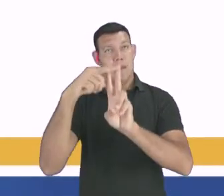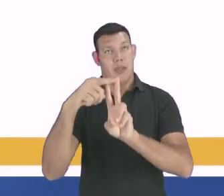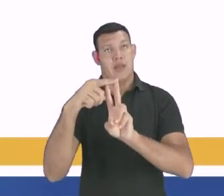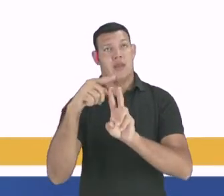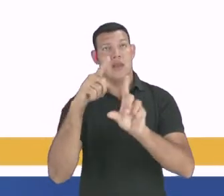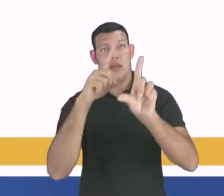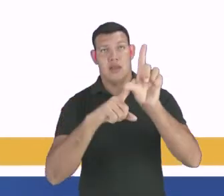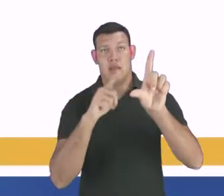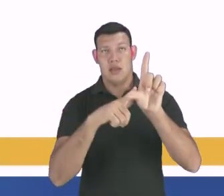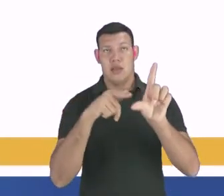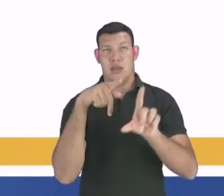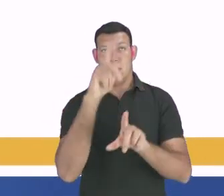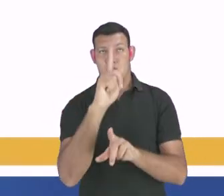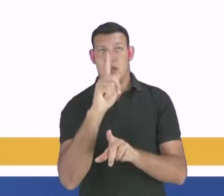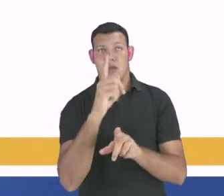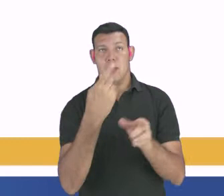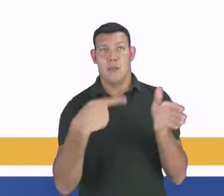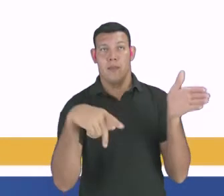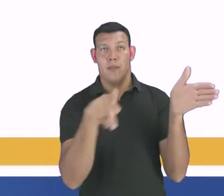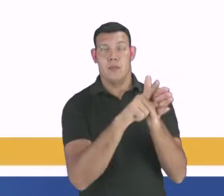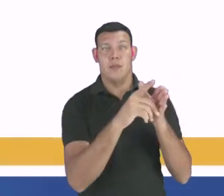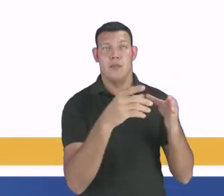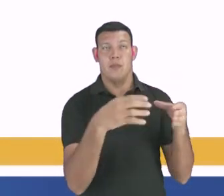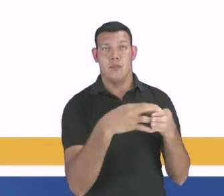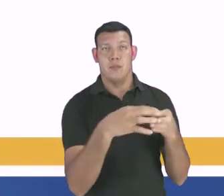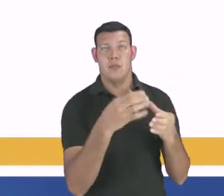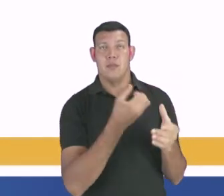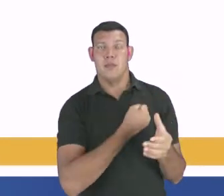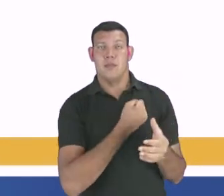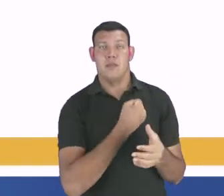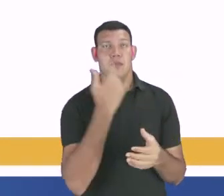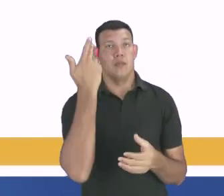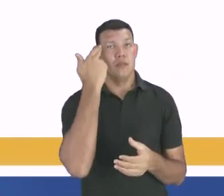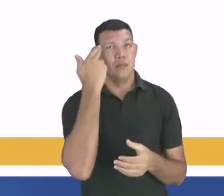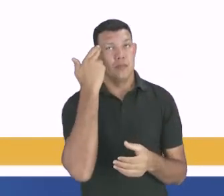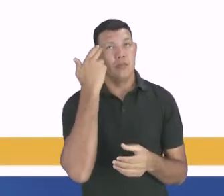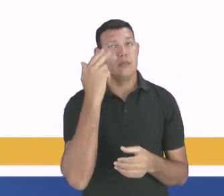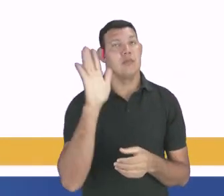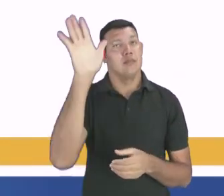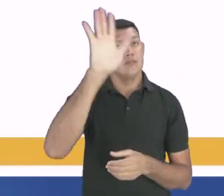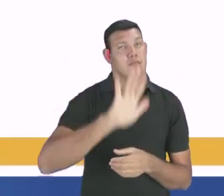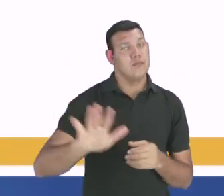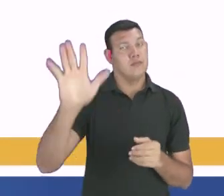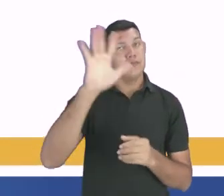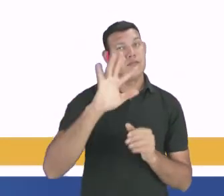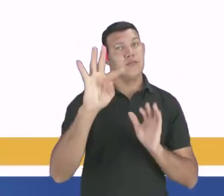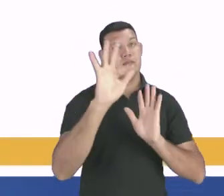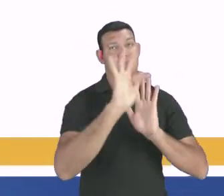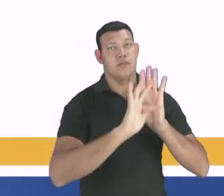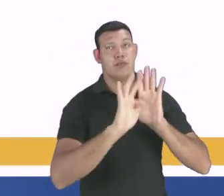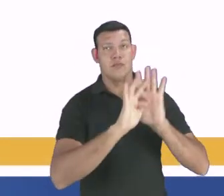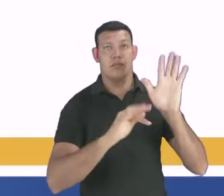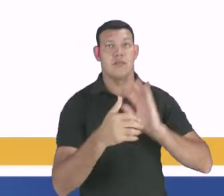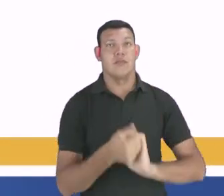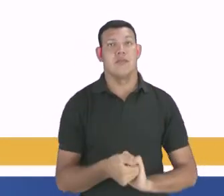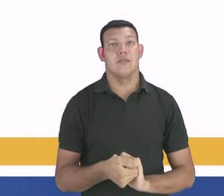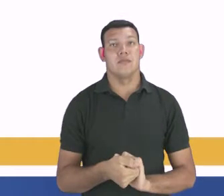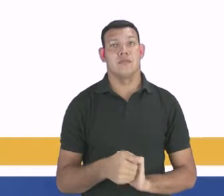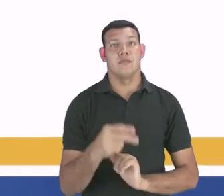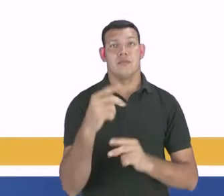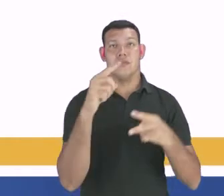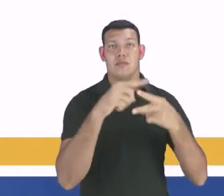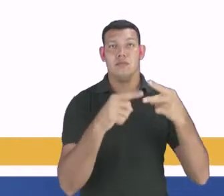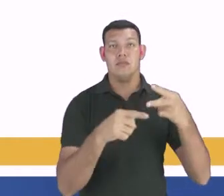k pertencer aos inteiros. E aí nós teremos a seguinte solução geral. Então observe aí que nós temos